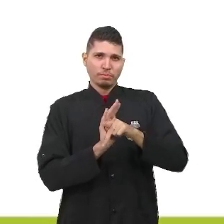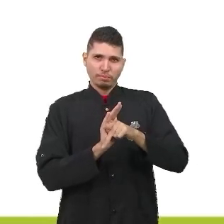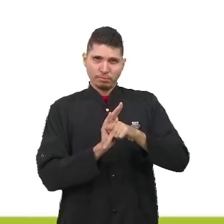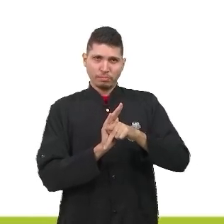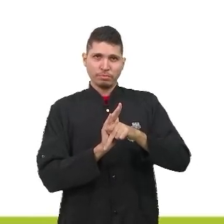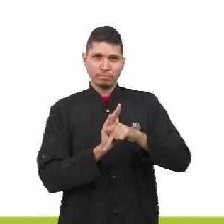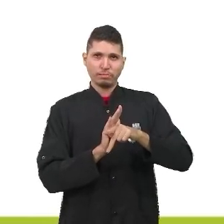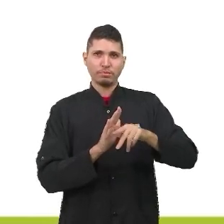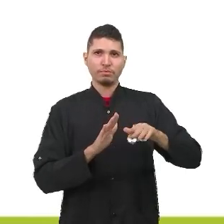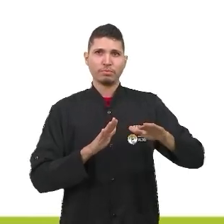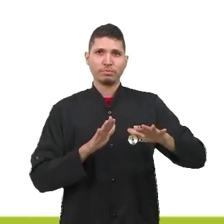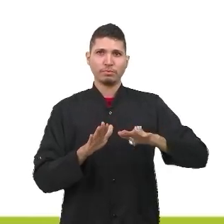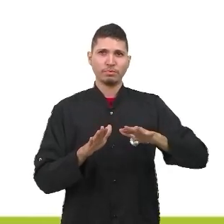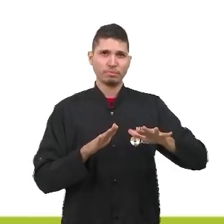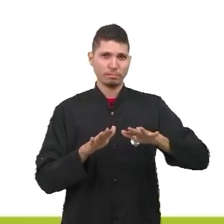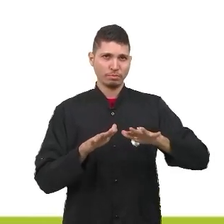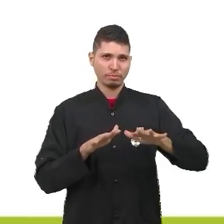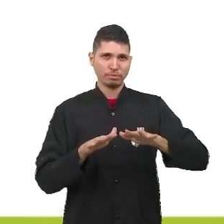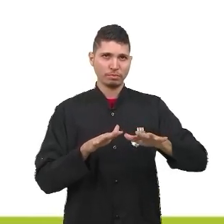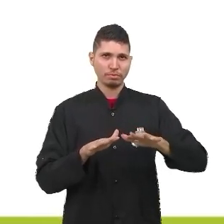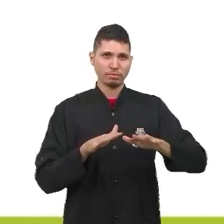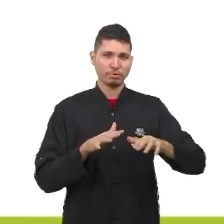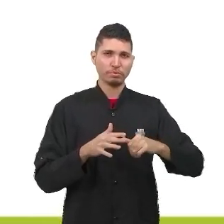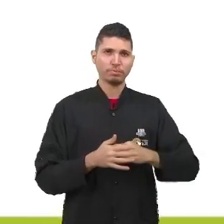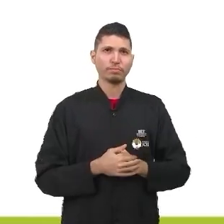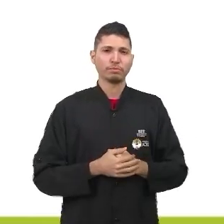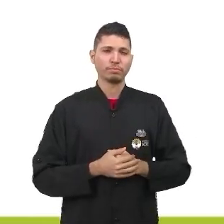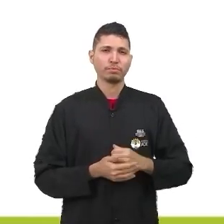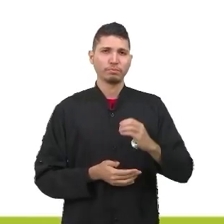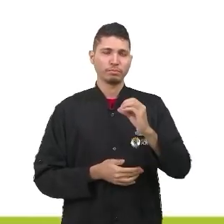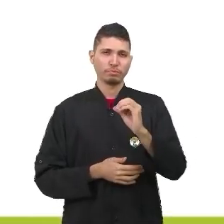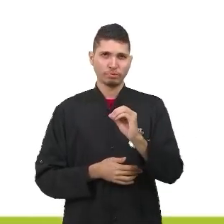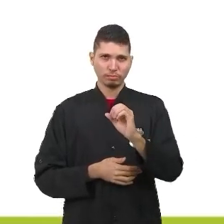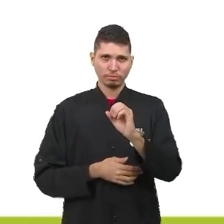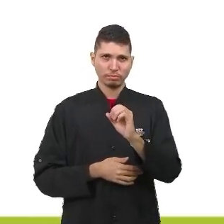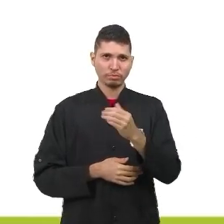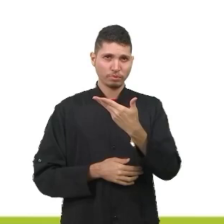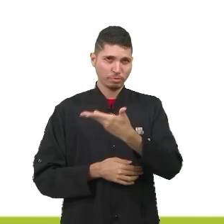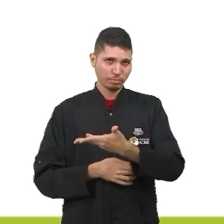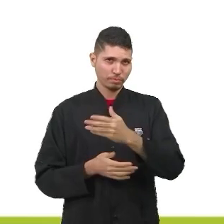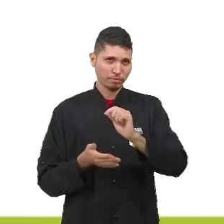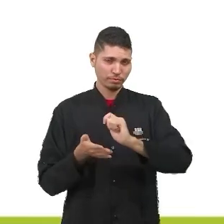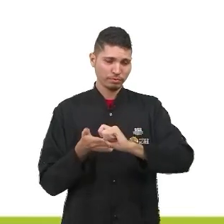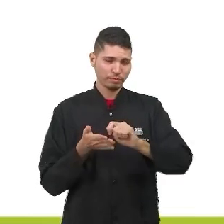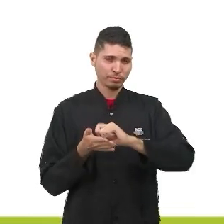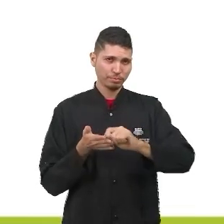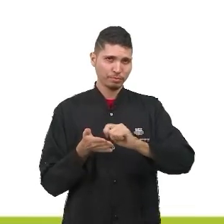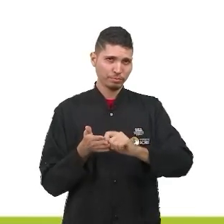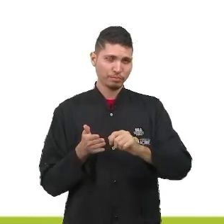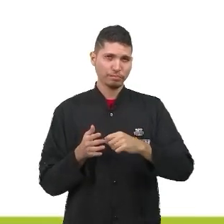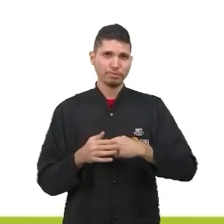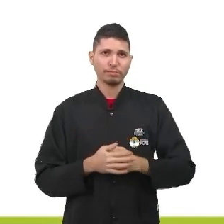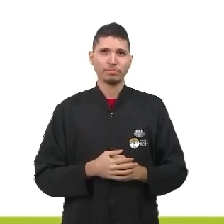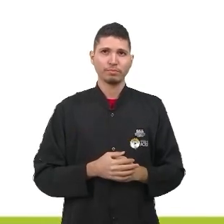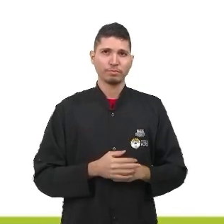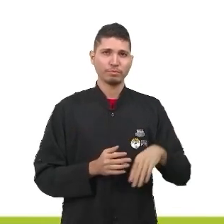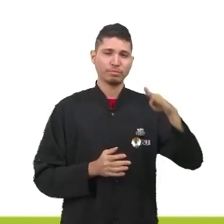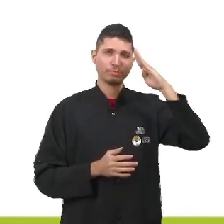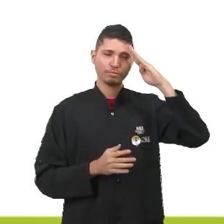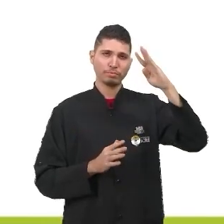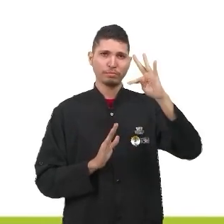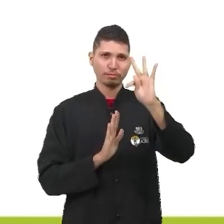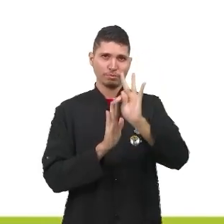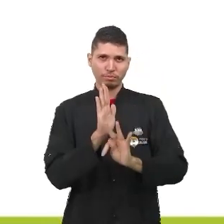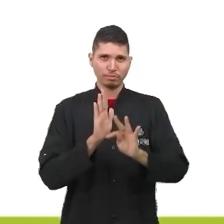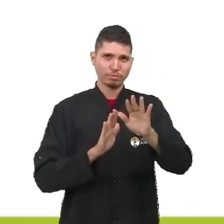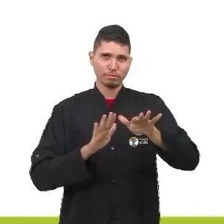época, né, que foi escrito pelo Oswald de Andrade, que é considerado até os dias de hoje, né, o principal texto do